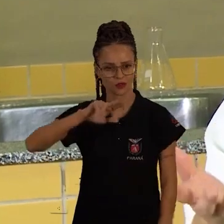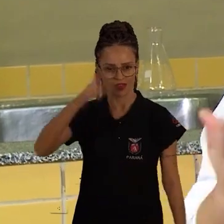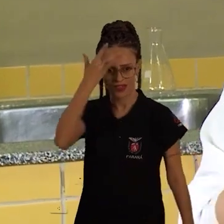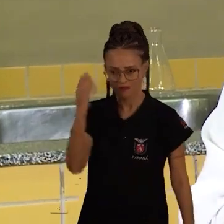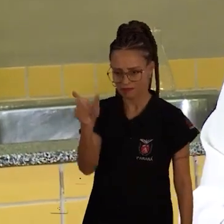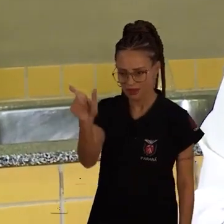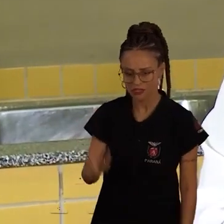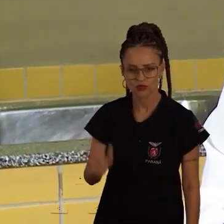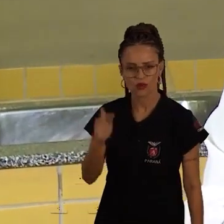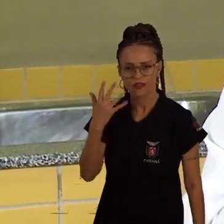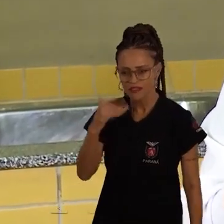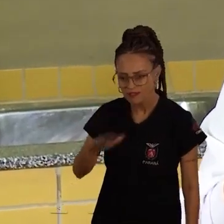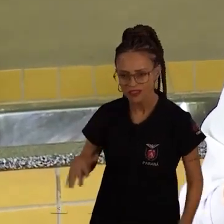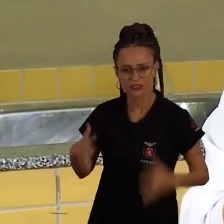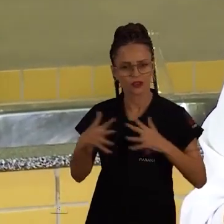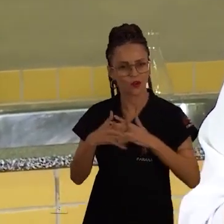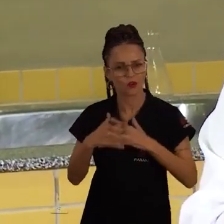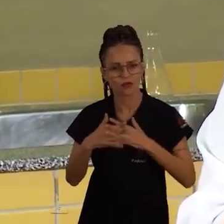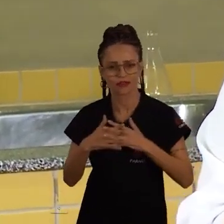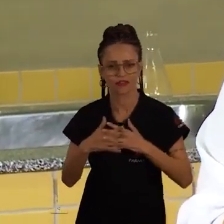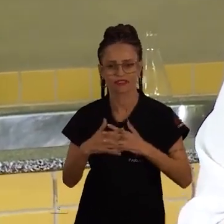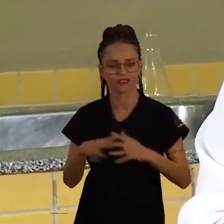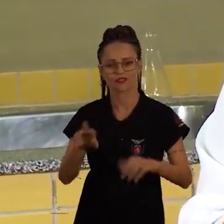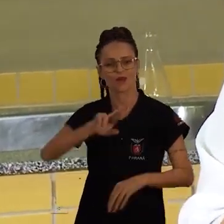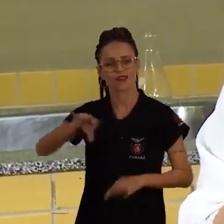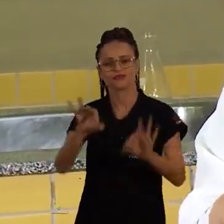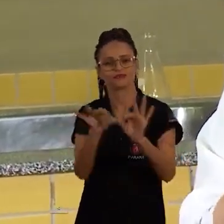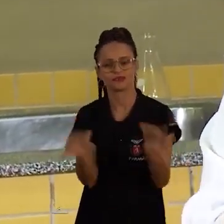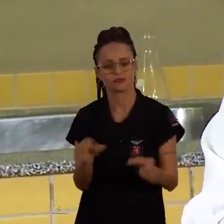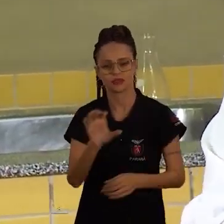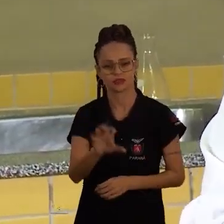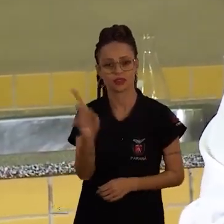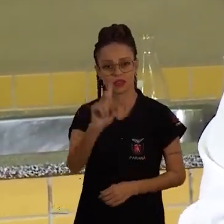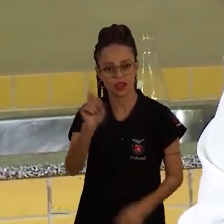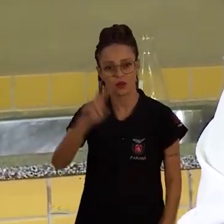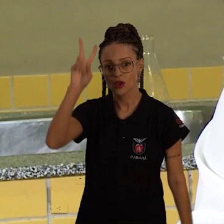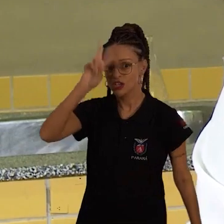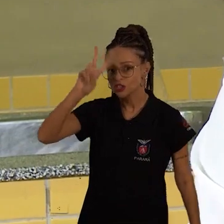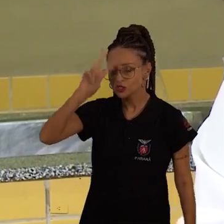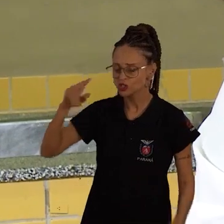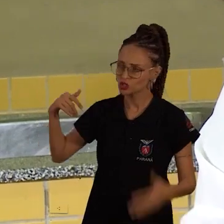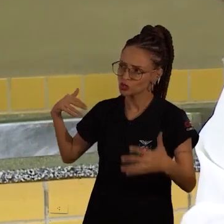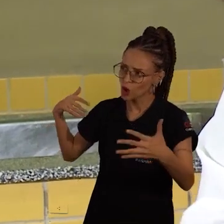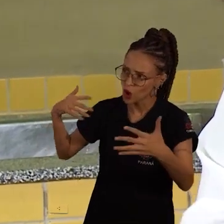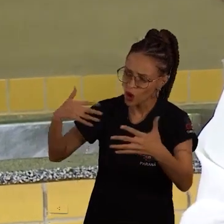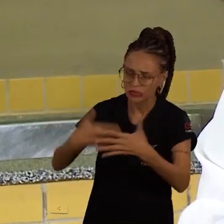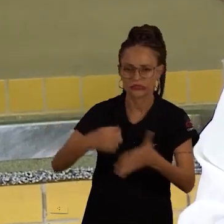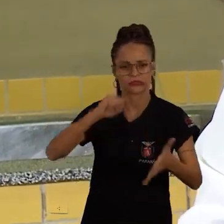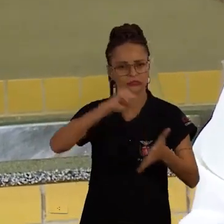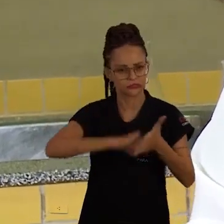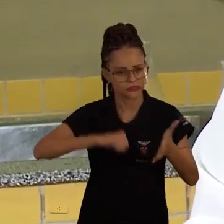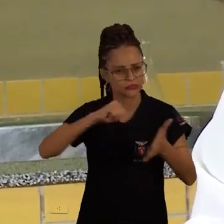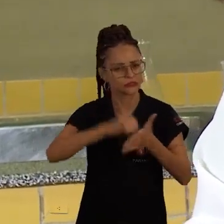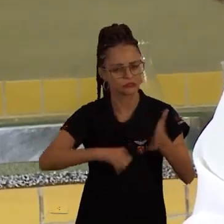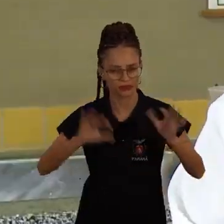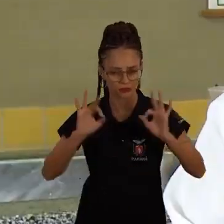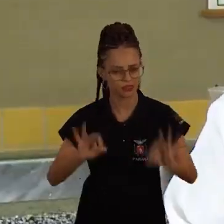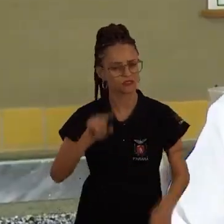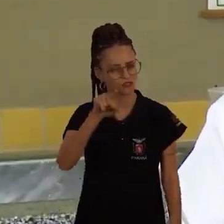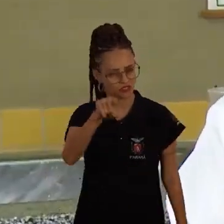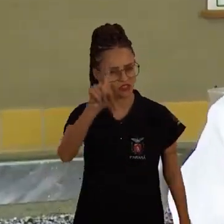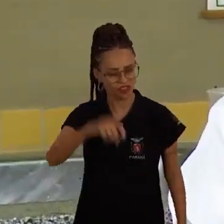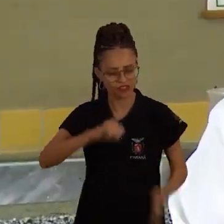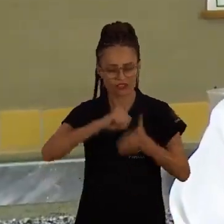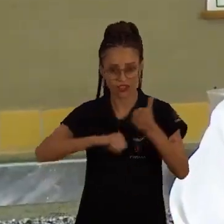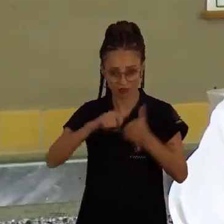uma infância complicada. Não é simples assim. É uma história de muita bravura. Tu é uma guerreira.